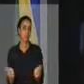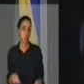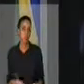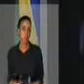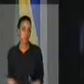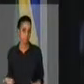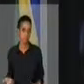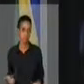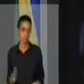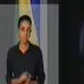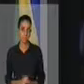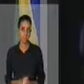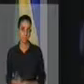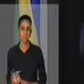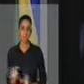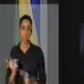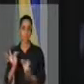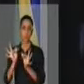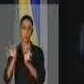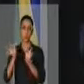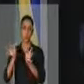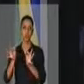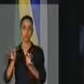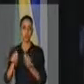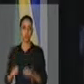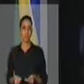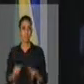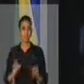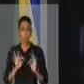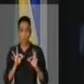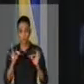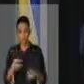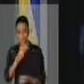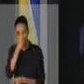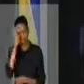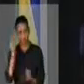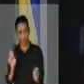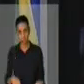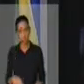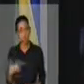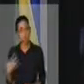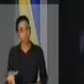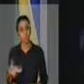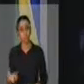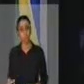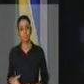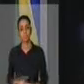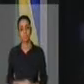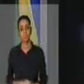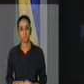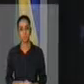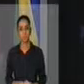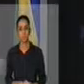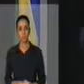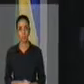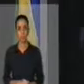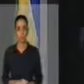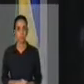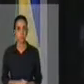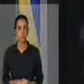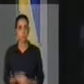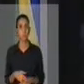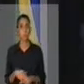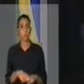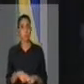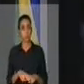ordem de tecnologia e de custos. Então, por isso, estamos